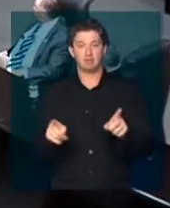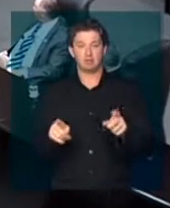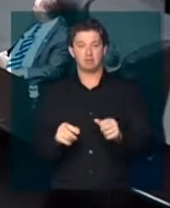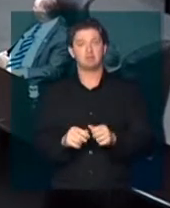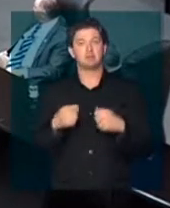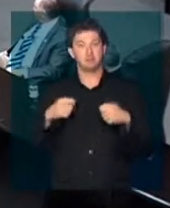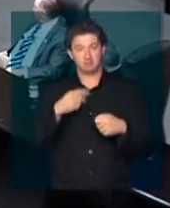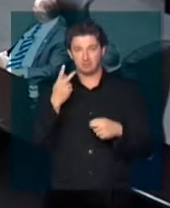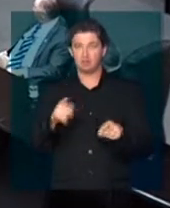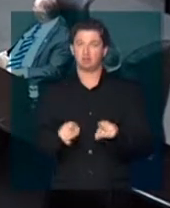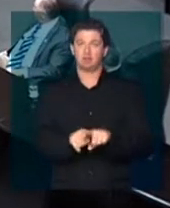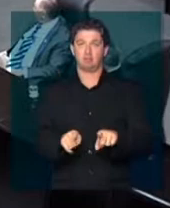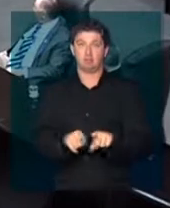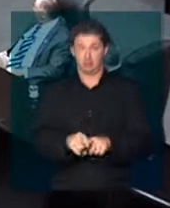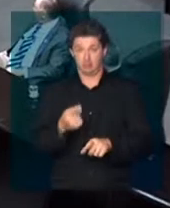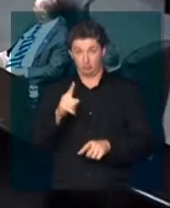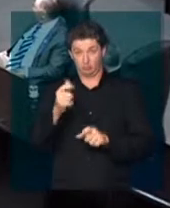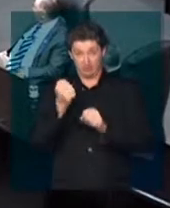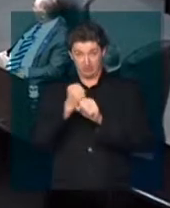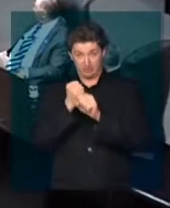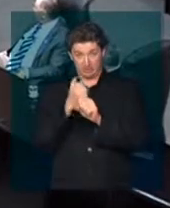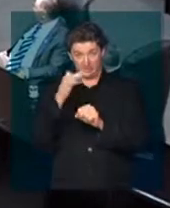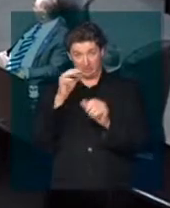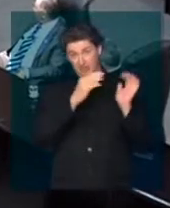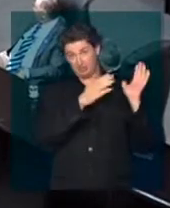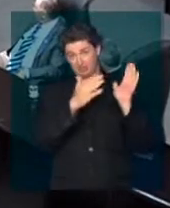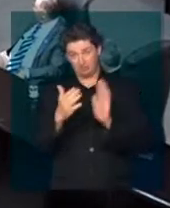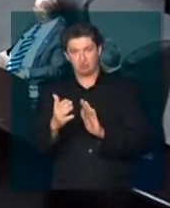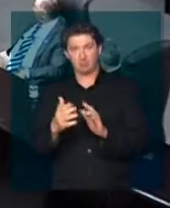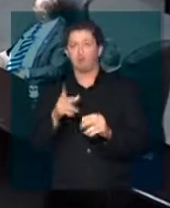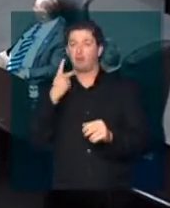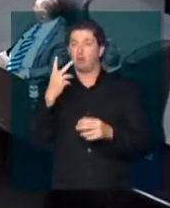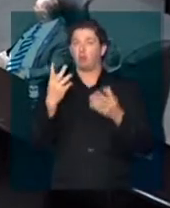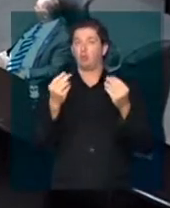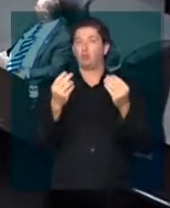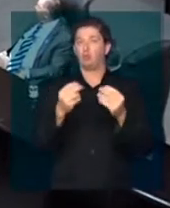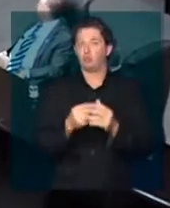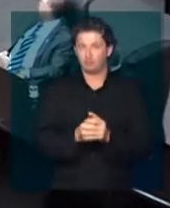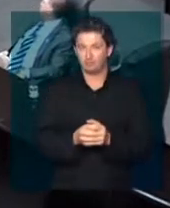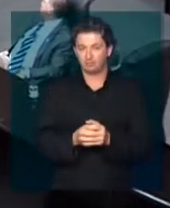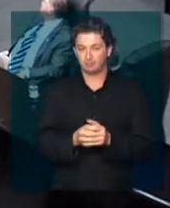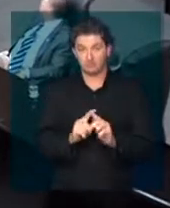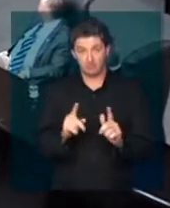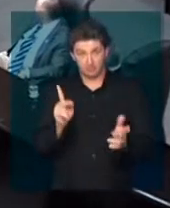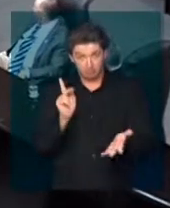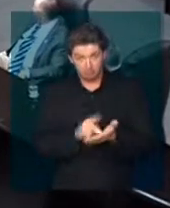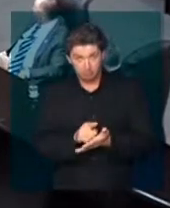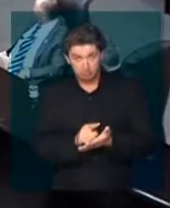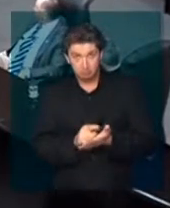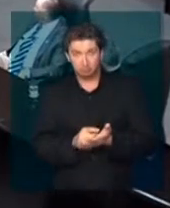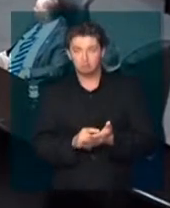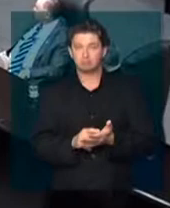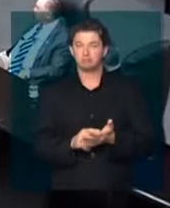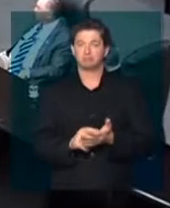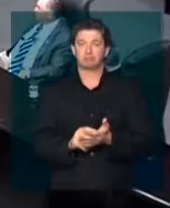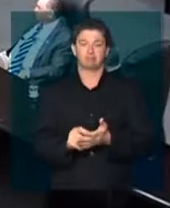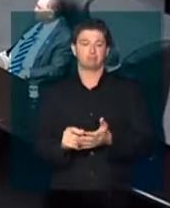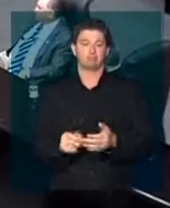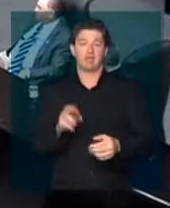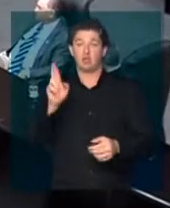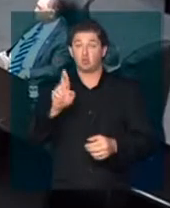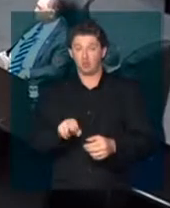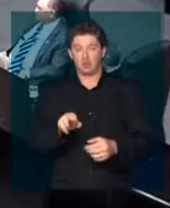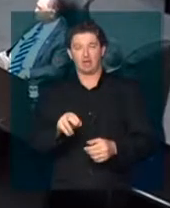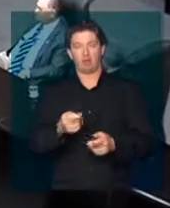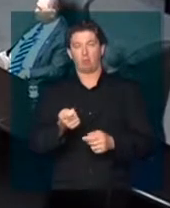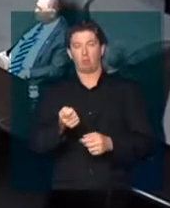de dizer que nas últimas décadas muito se falou, mas concretamente entregamos poucos resultados